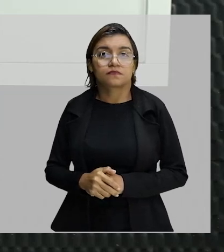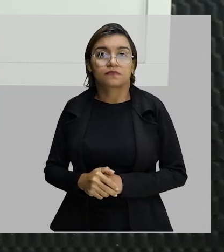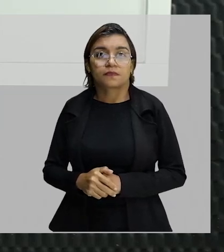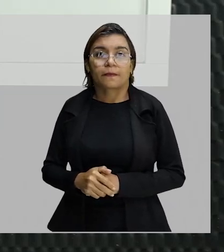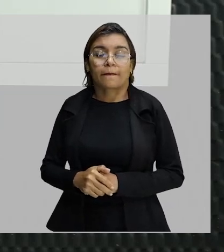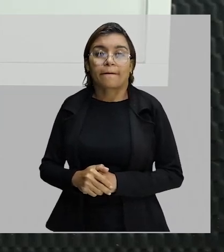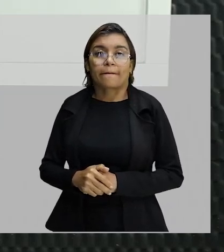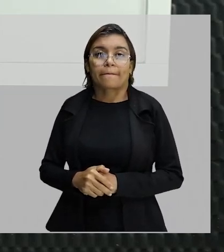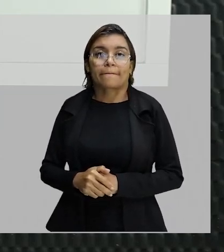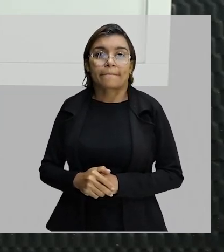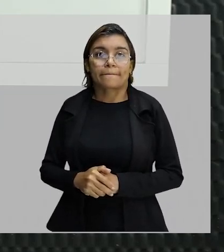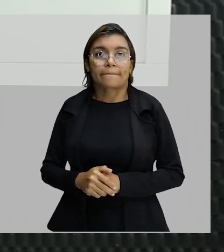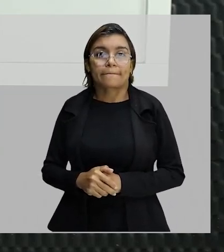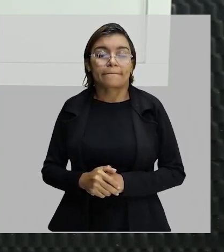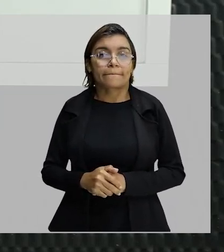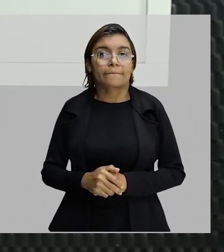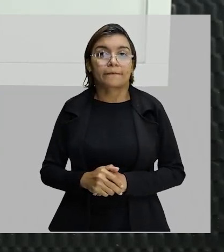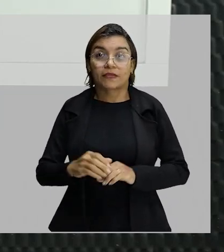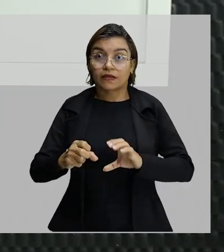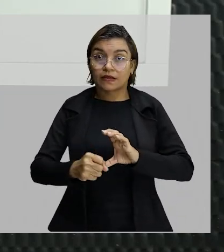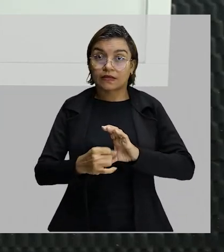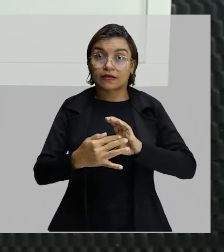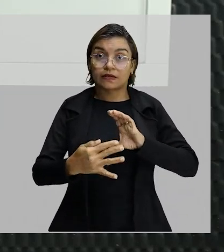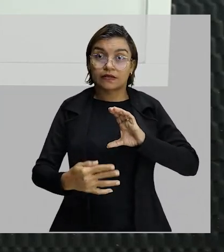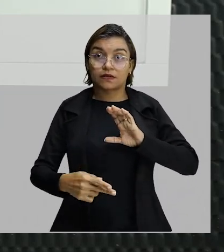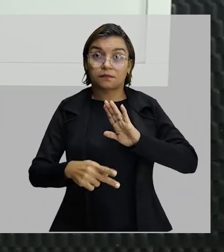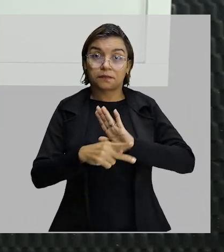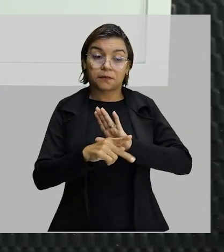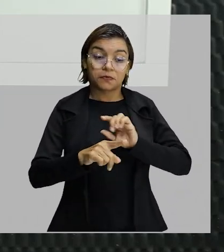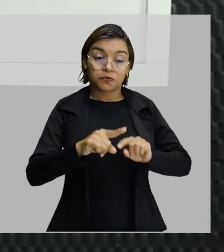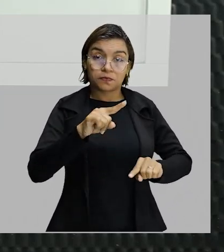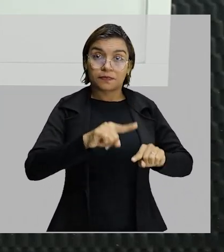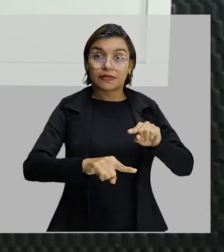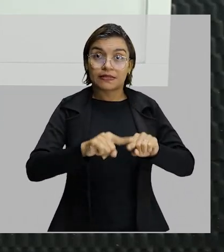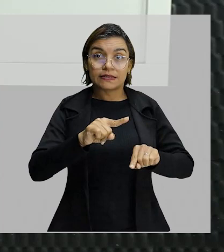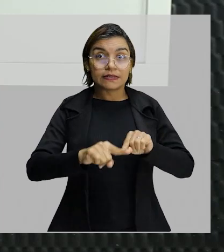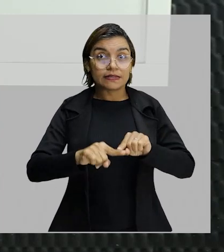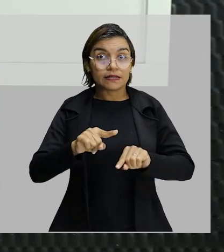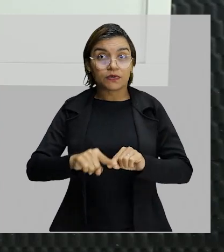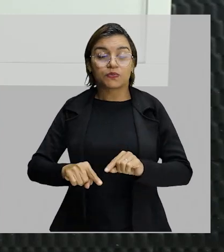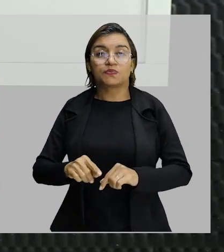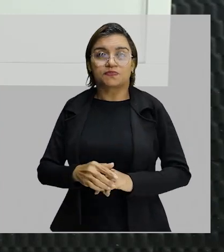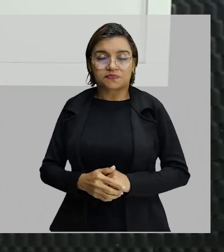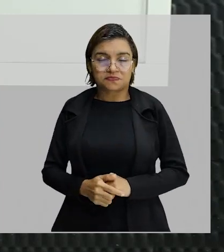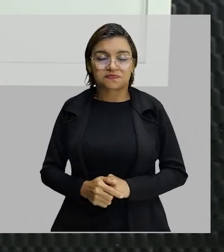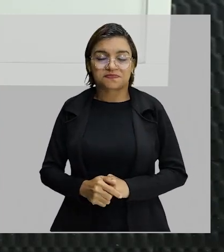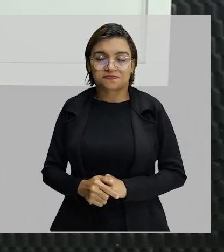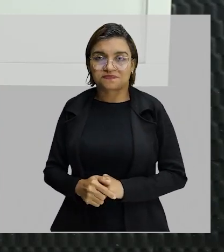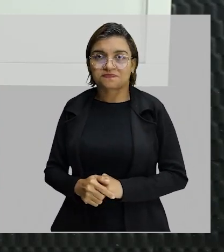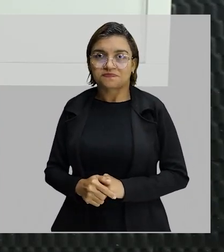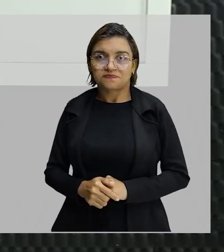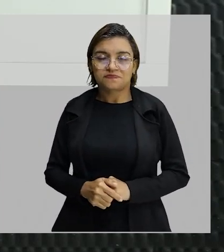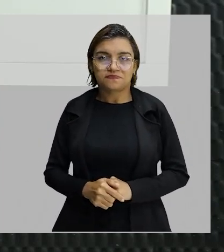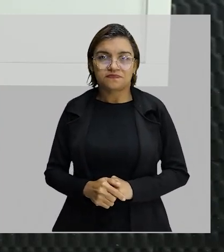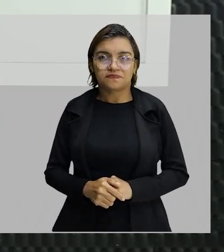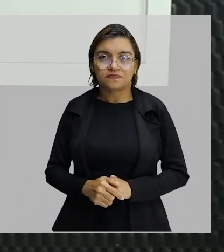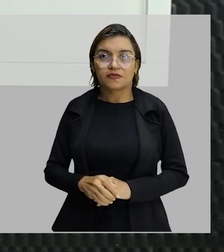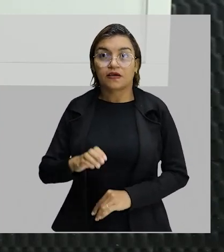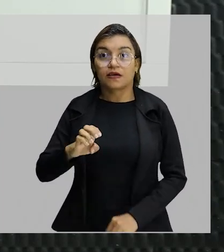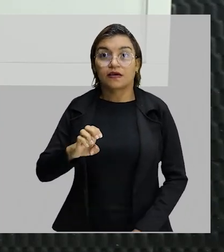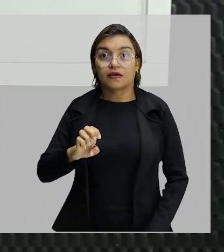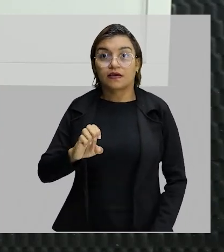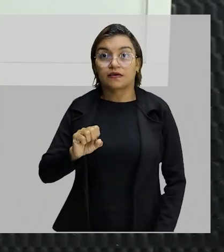ele é uma característica do material. O nome já diz, né? Se é específico é